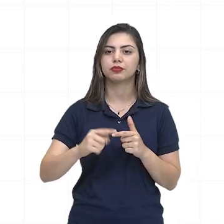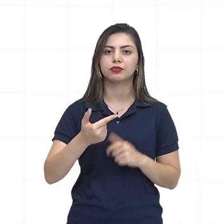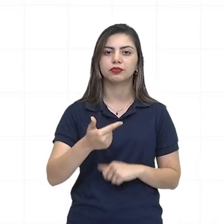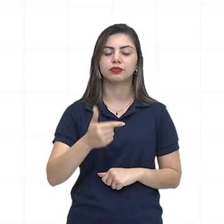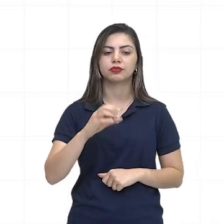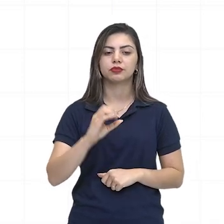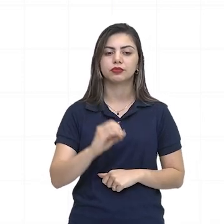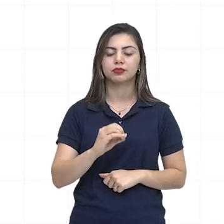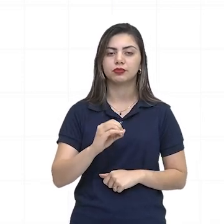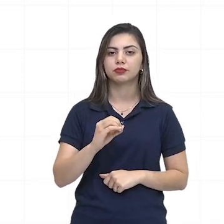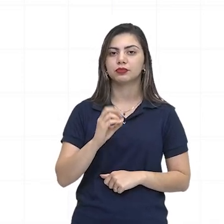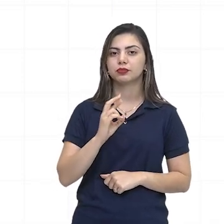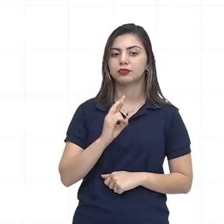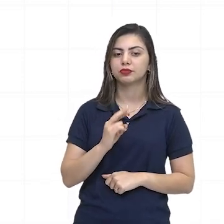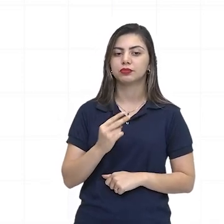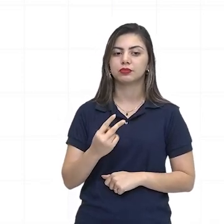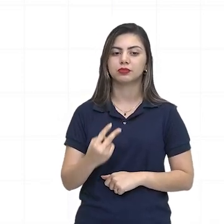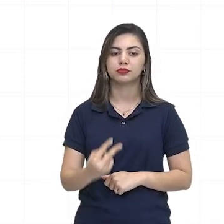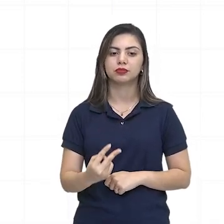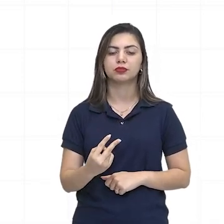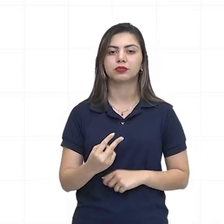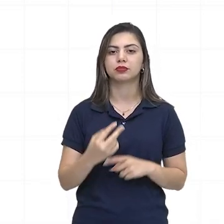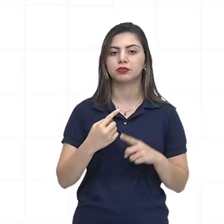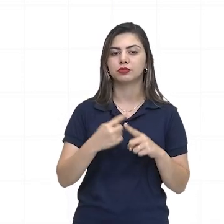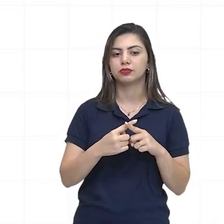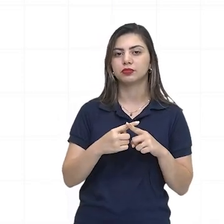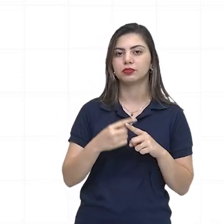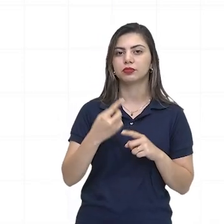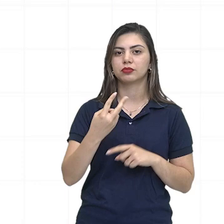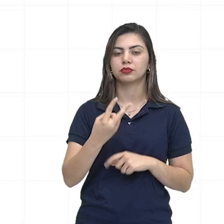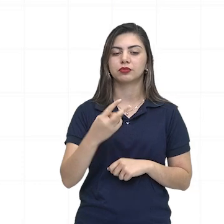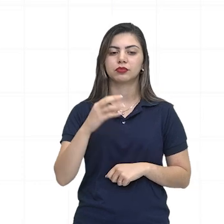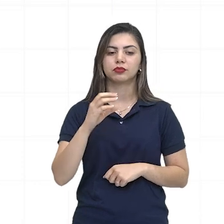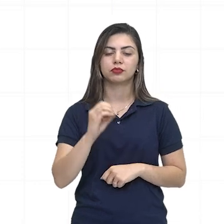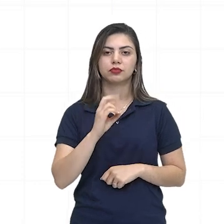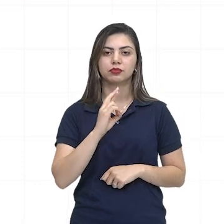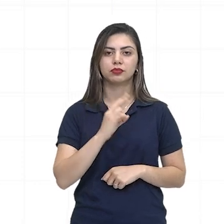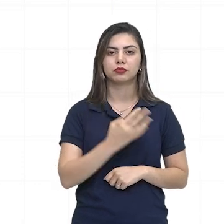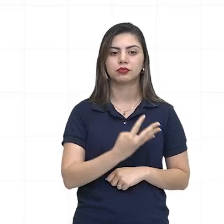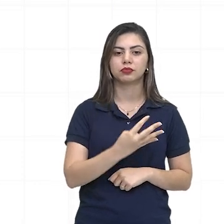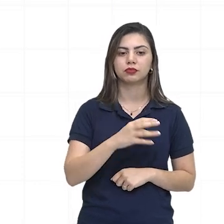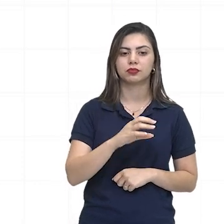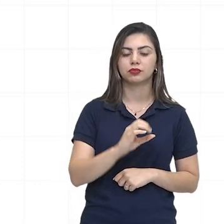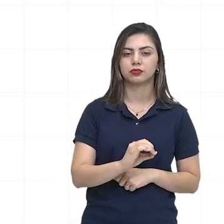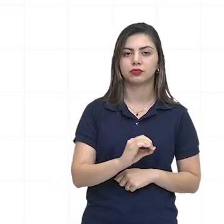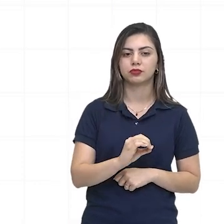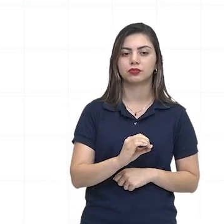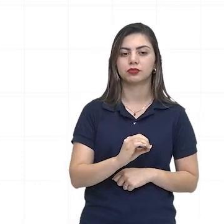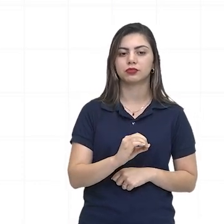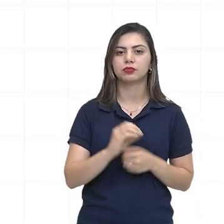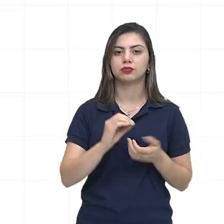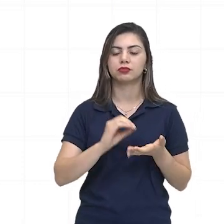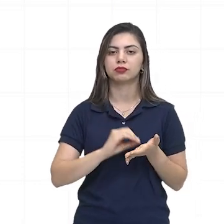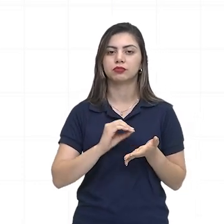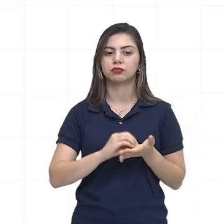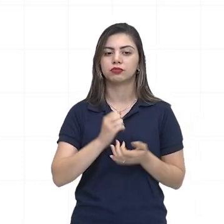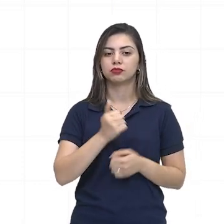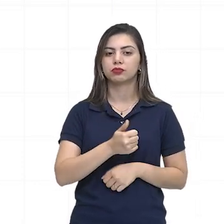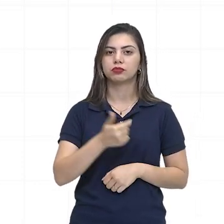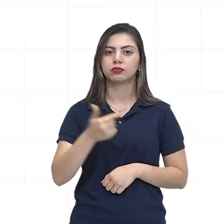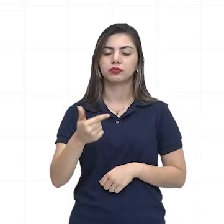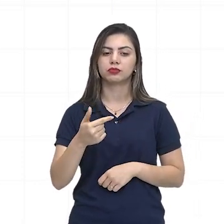20 é igual a 2. 2 vezes 20 é 40. Para 52, faltam